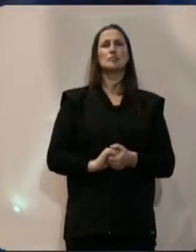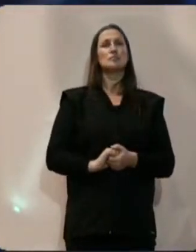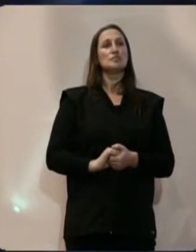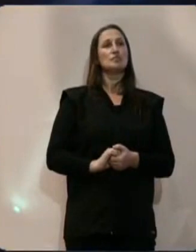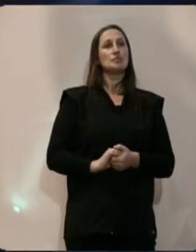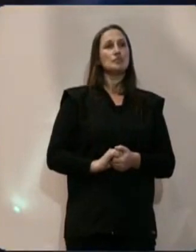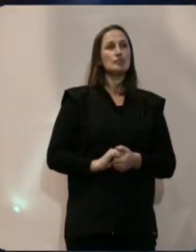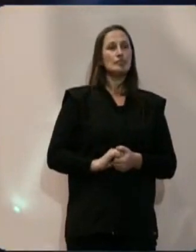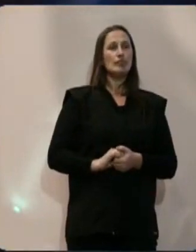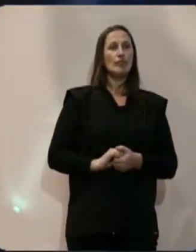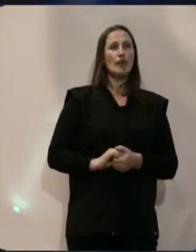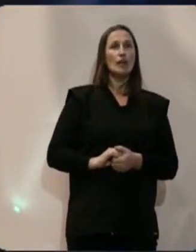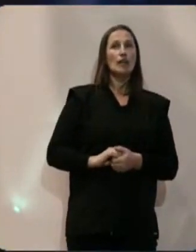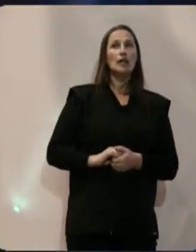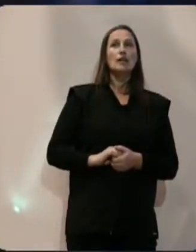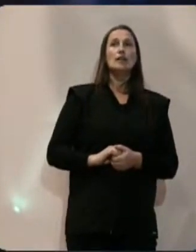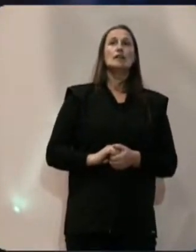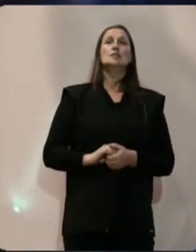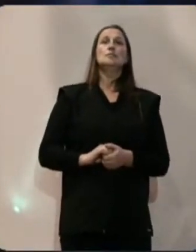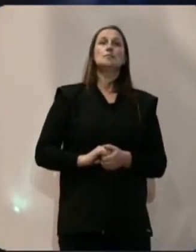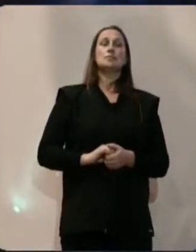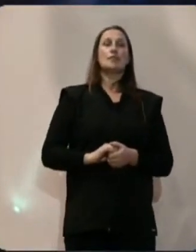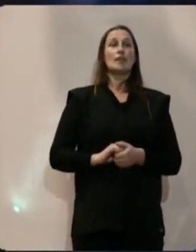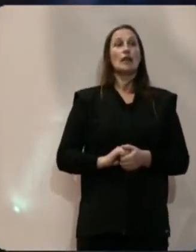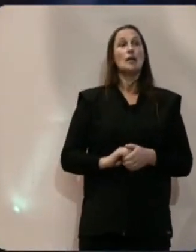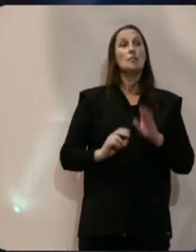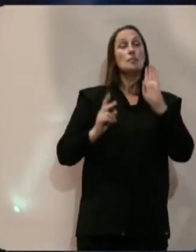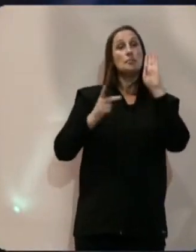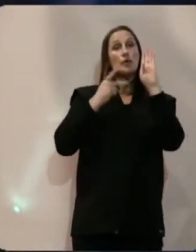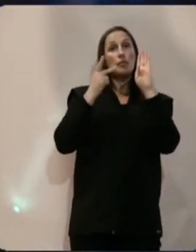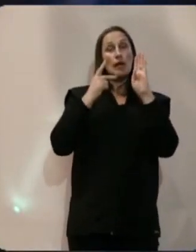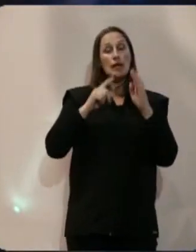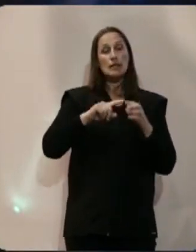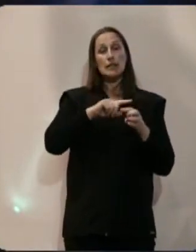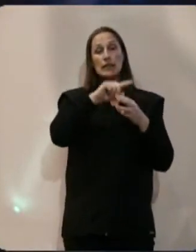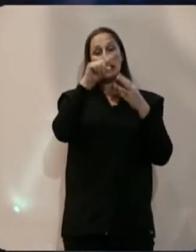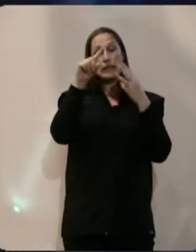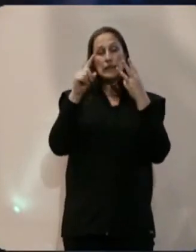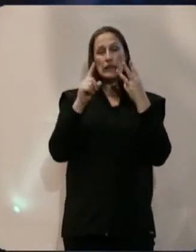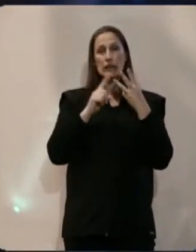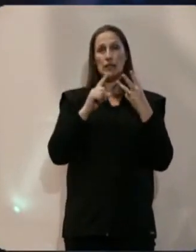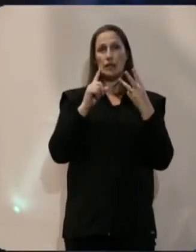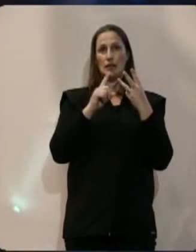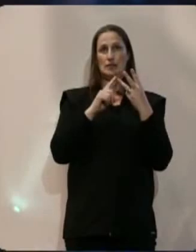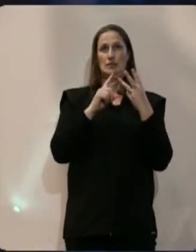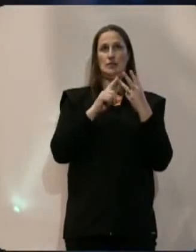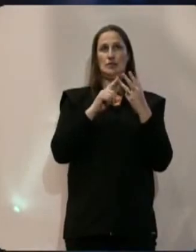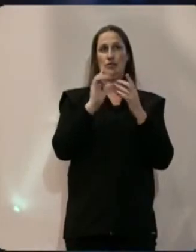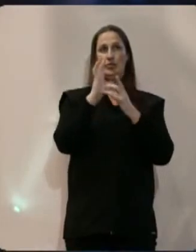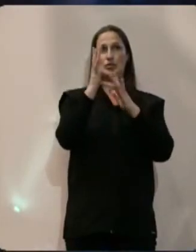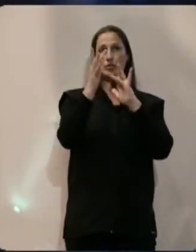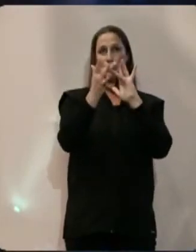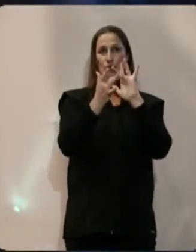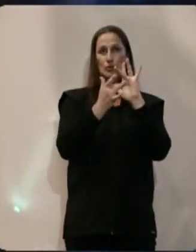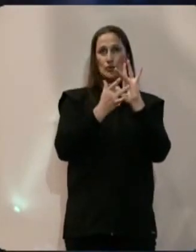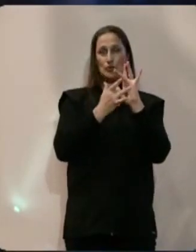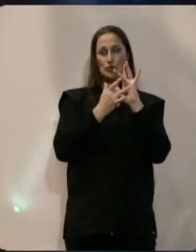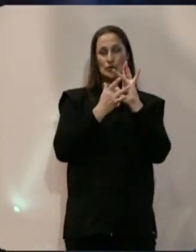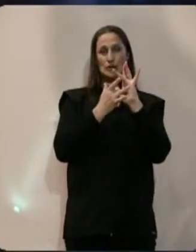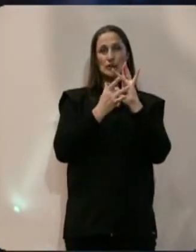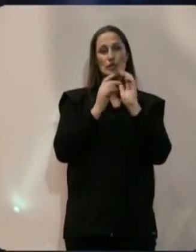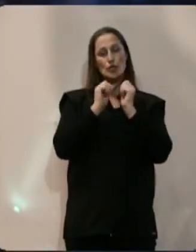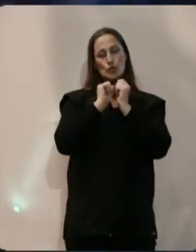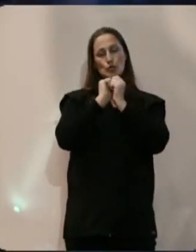Terceira bênção, terceira promessa de Jesus, que tem a ver com o permanecer